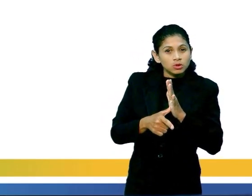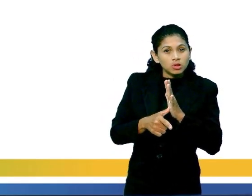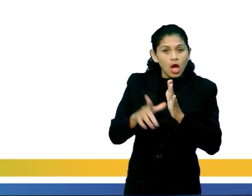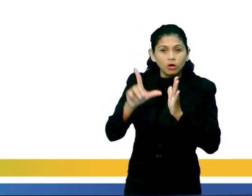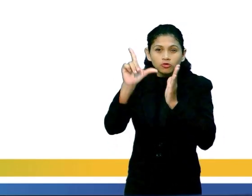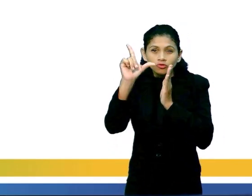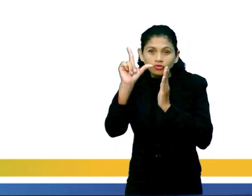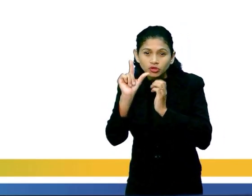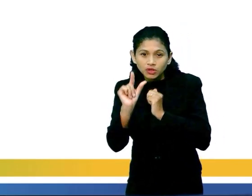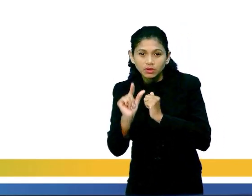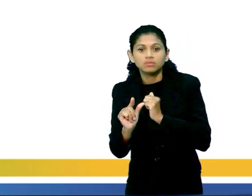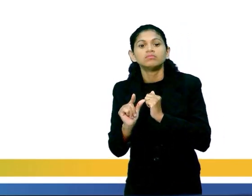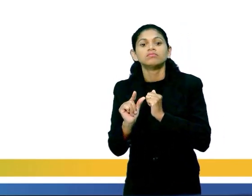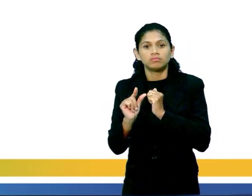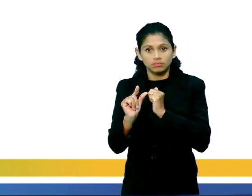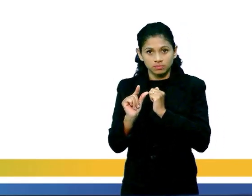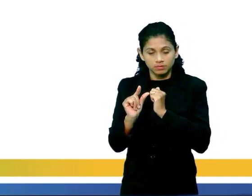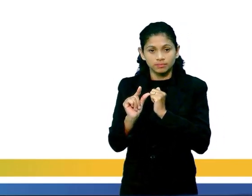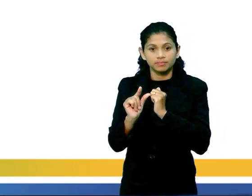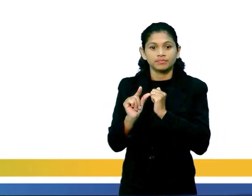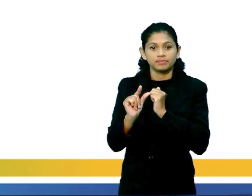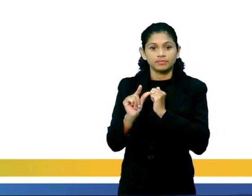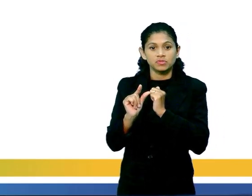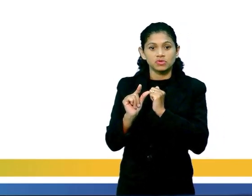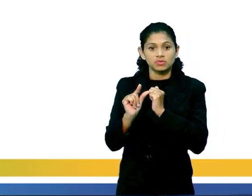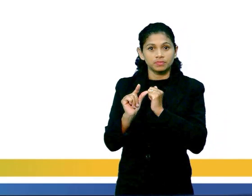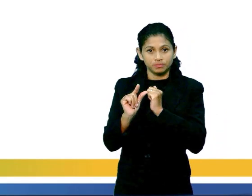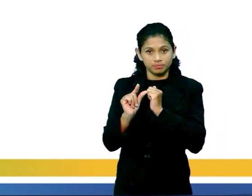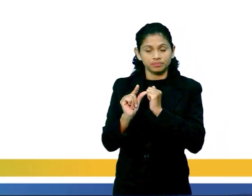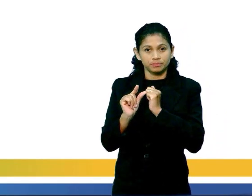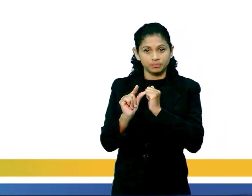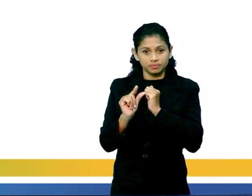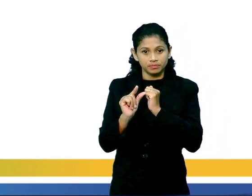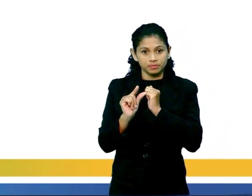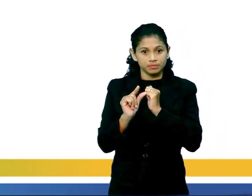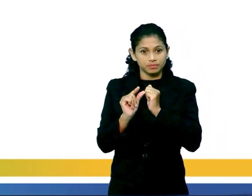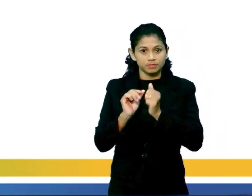valor da área das colunas. Vamos fazer esse cálculo.